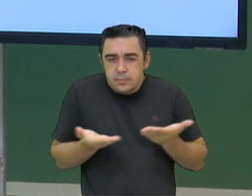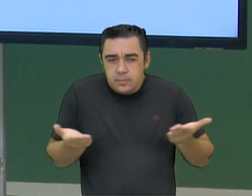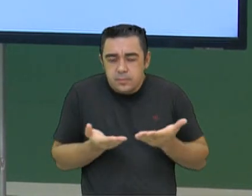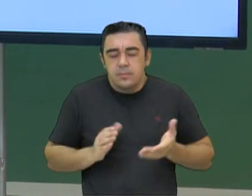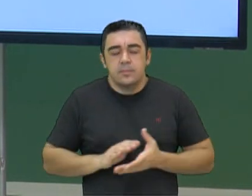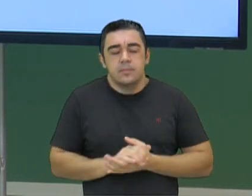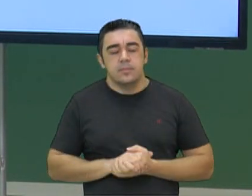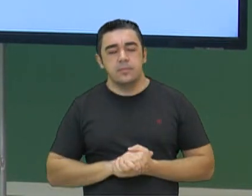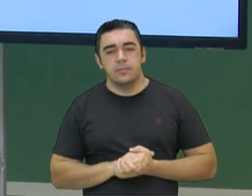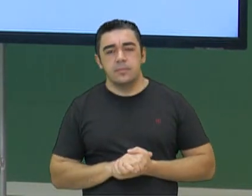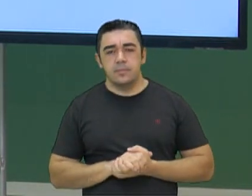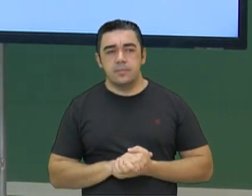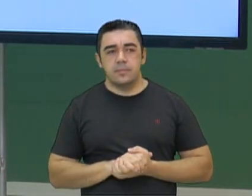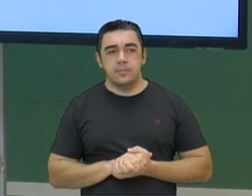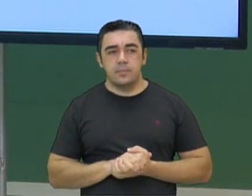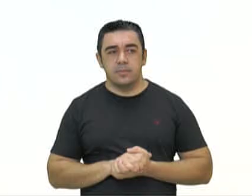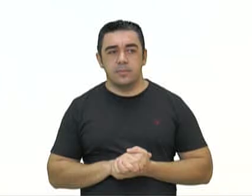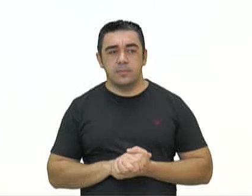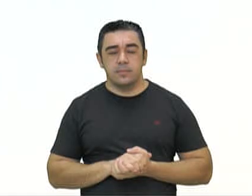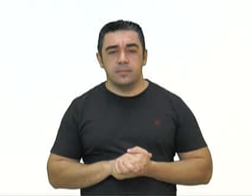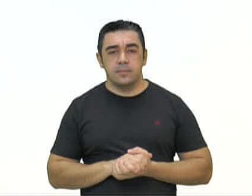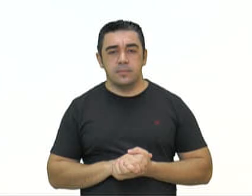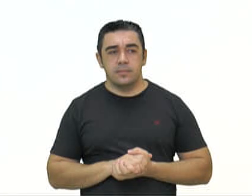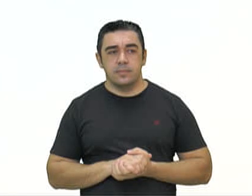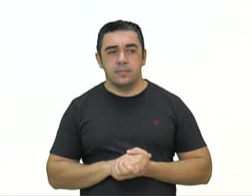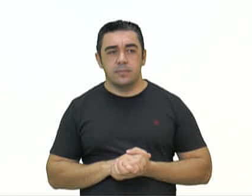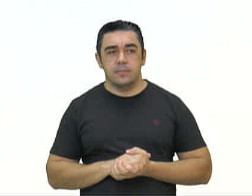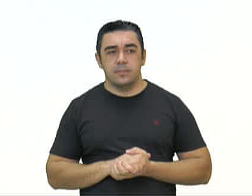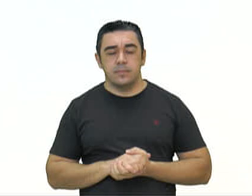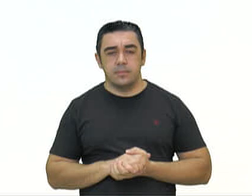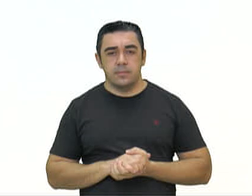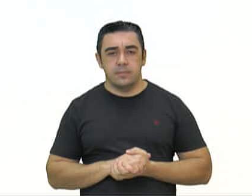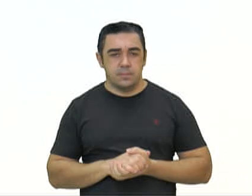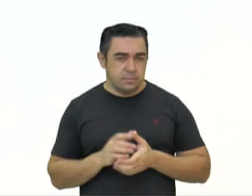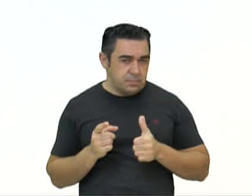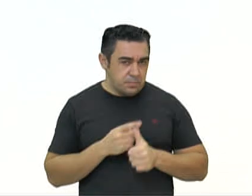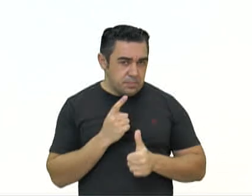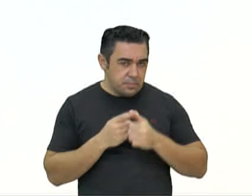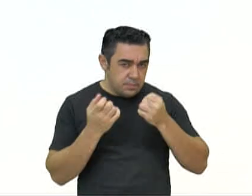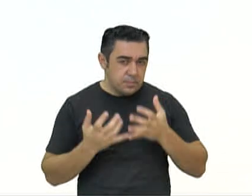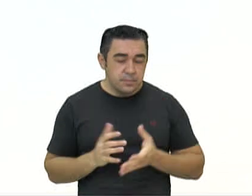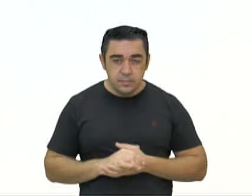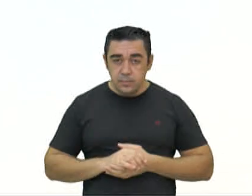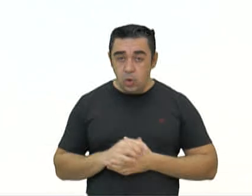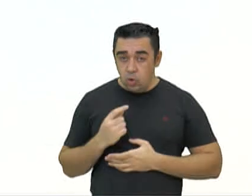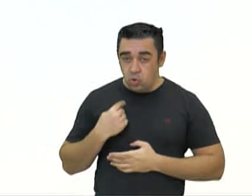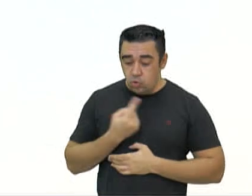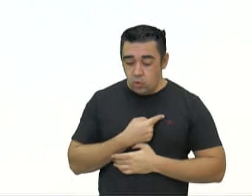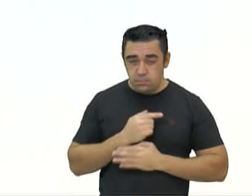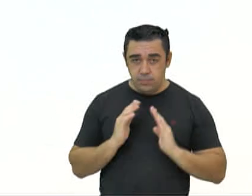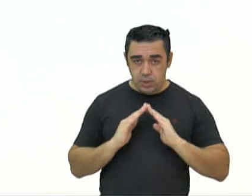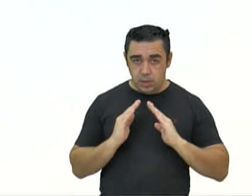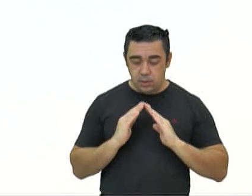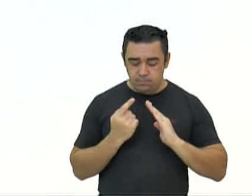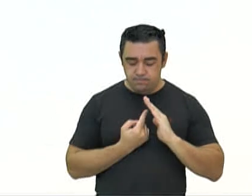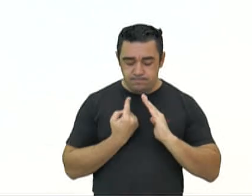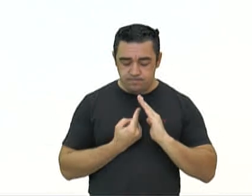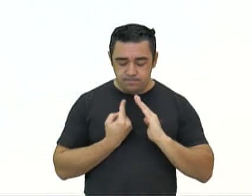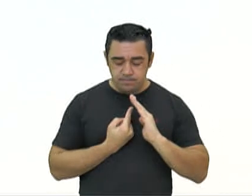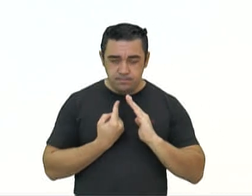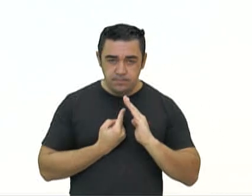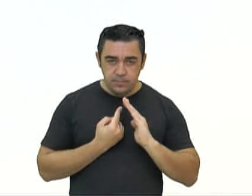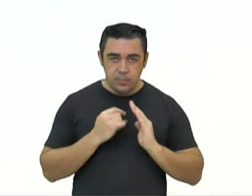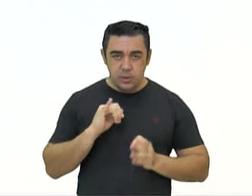os nossos exercícios. Bem, primeiro quiz aqui. Em época de isolamento, velha